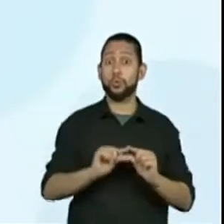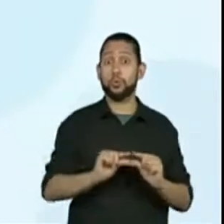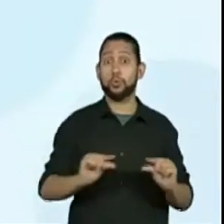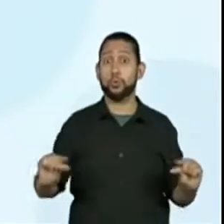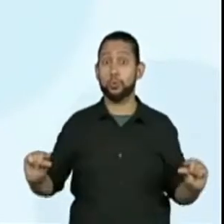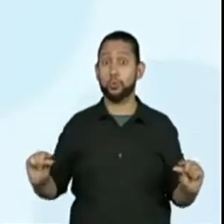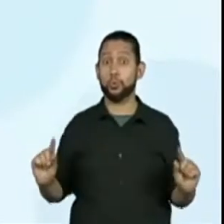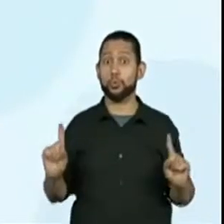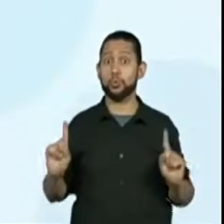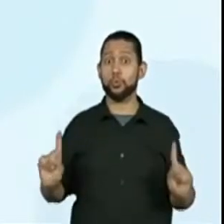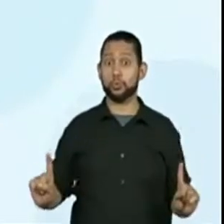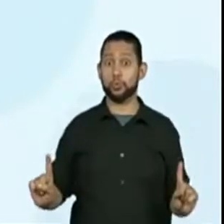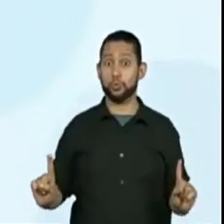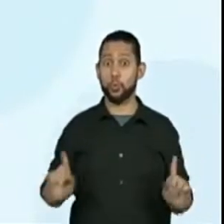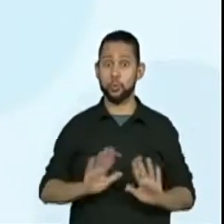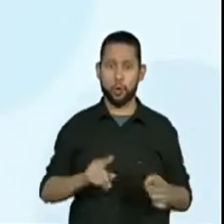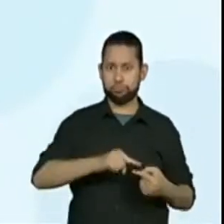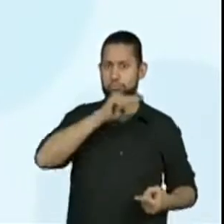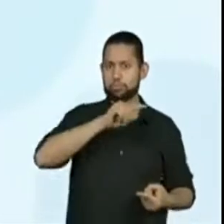comprimento.